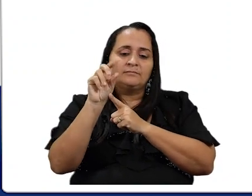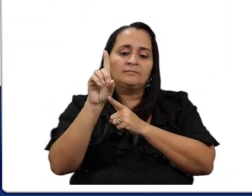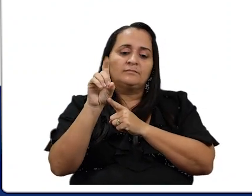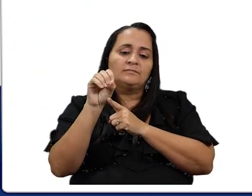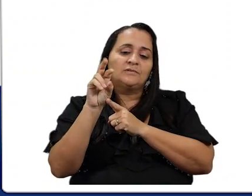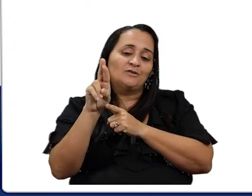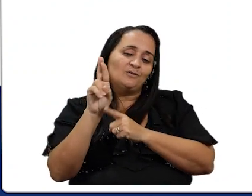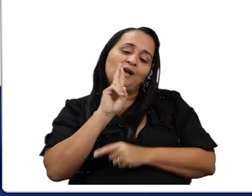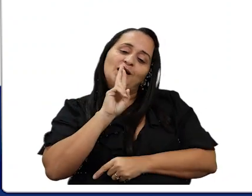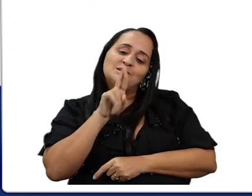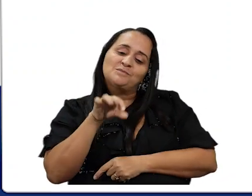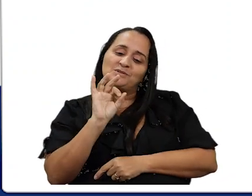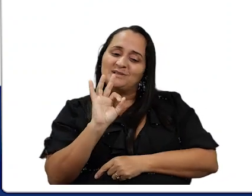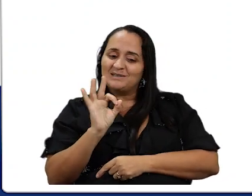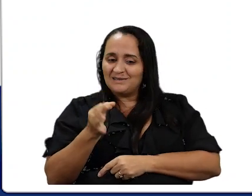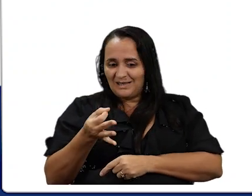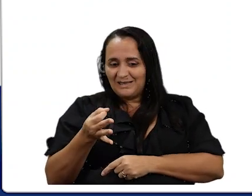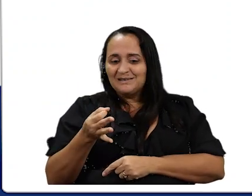Que é a nossa resposta.